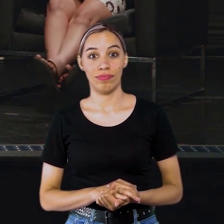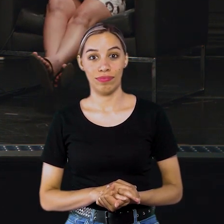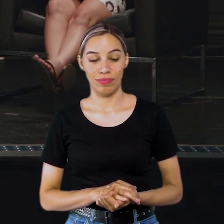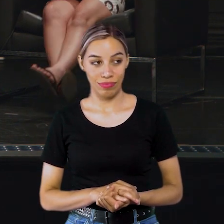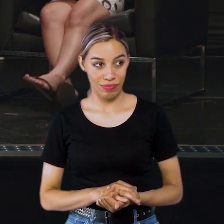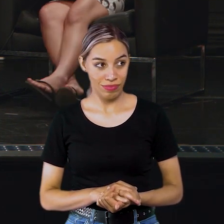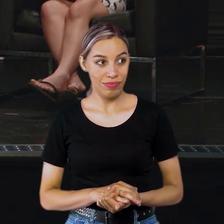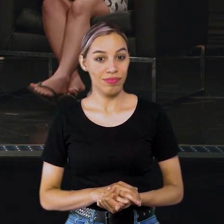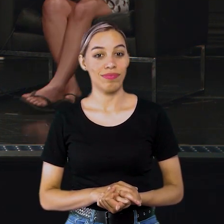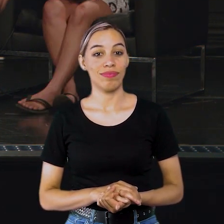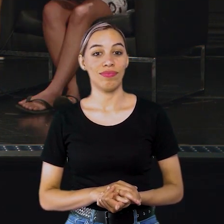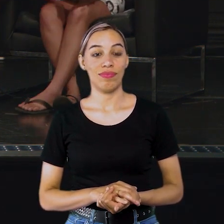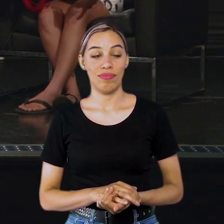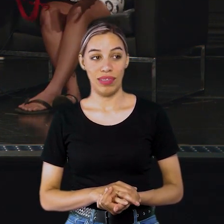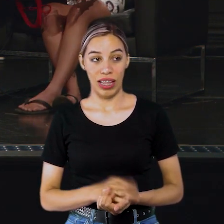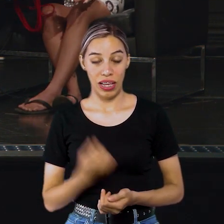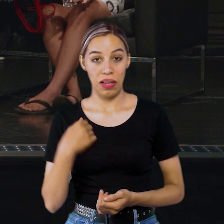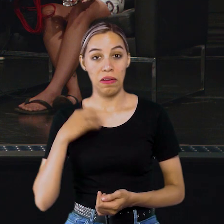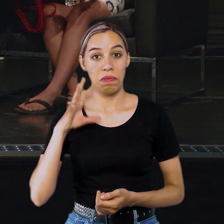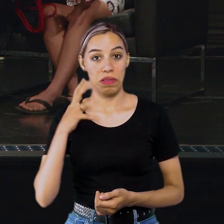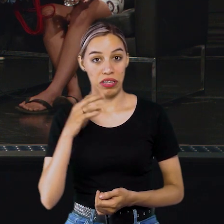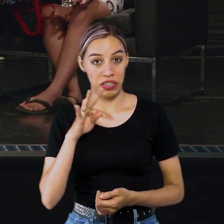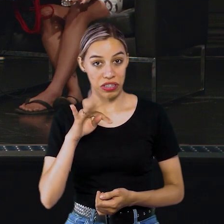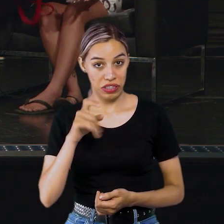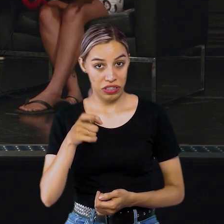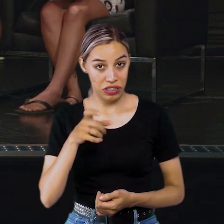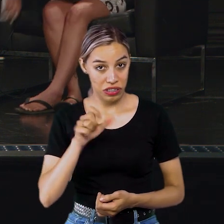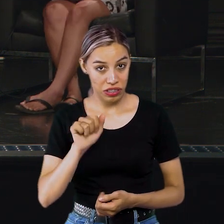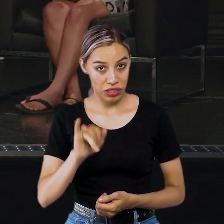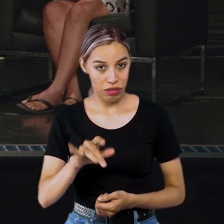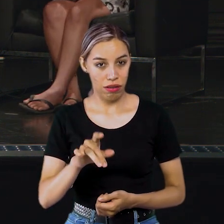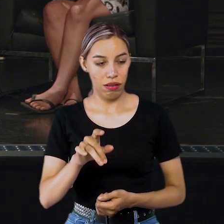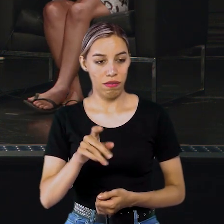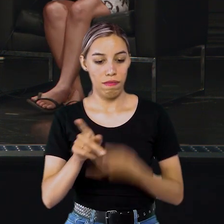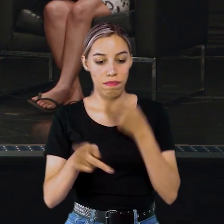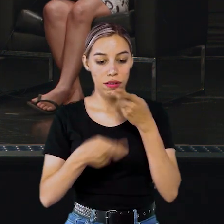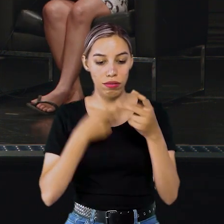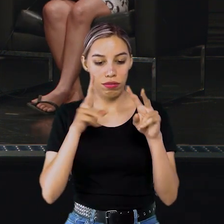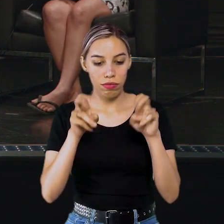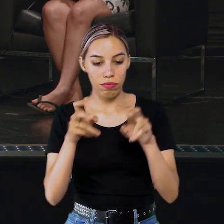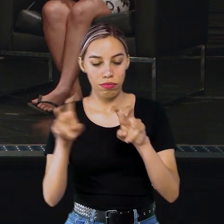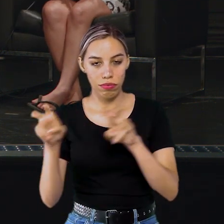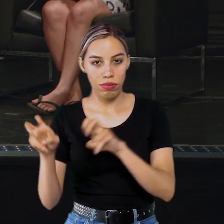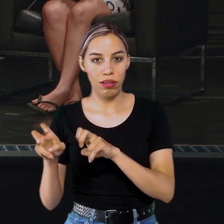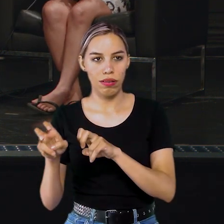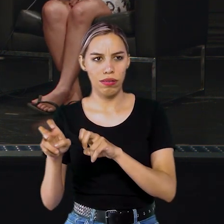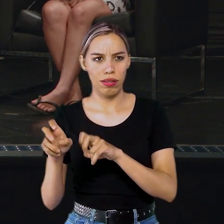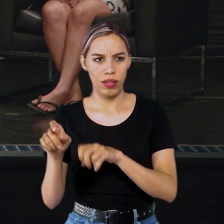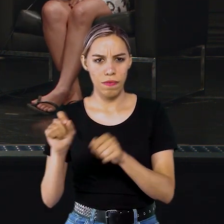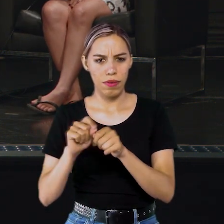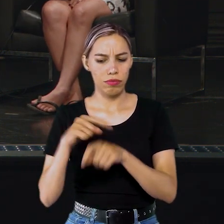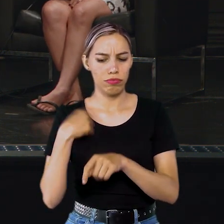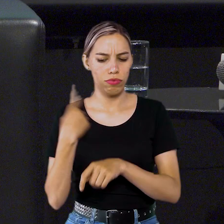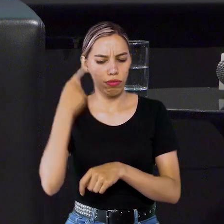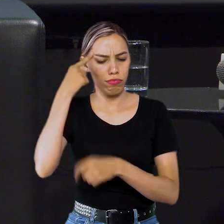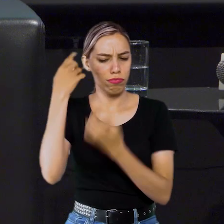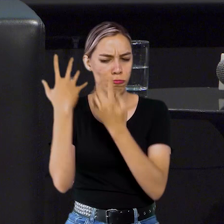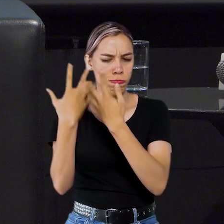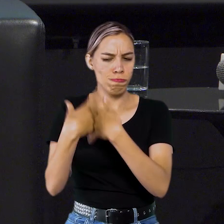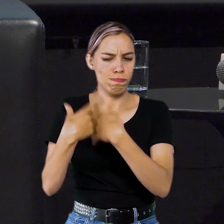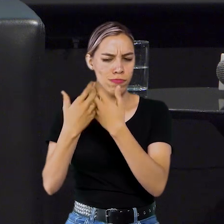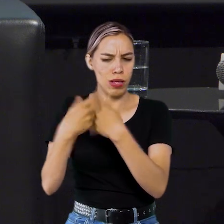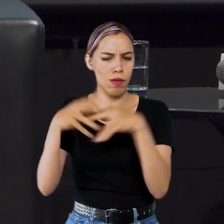Até, e acho que a Chay trouxe várias questões que a gente pode refletir muito quando pensa a história. Eu